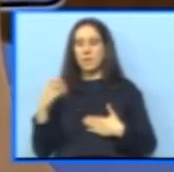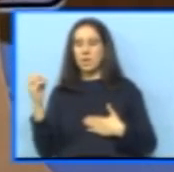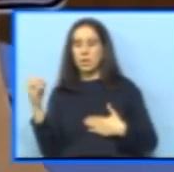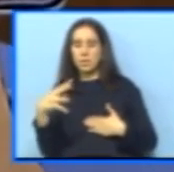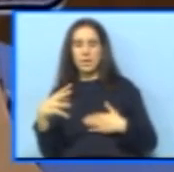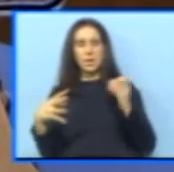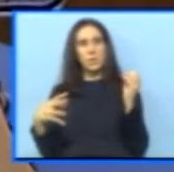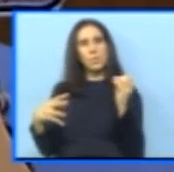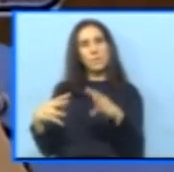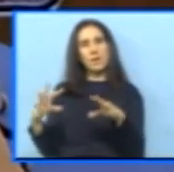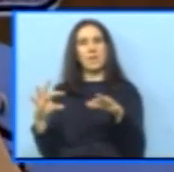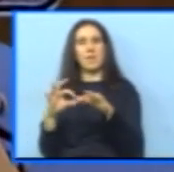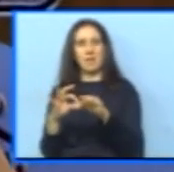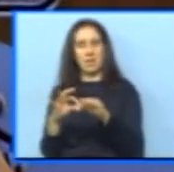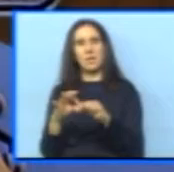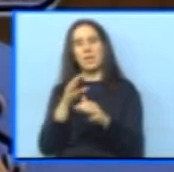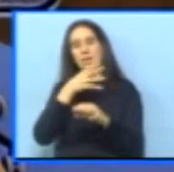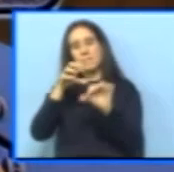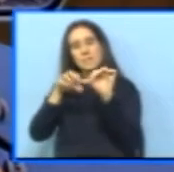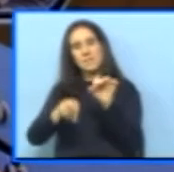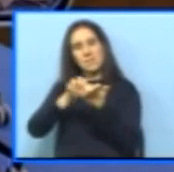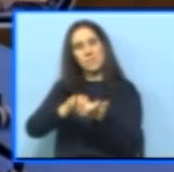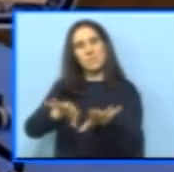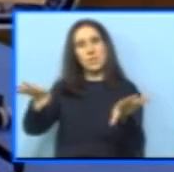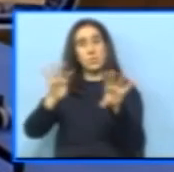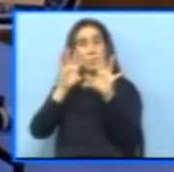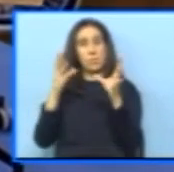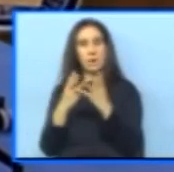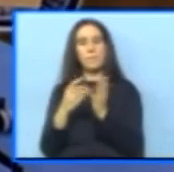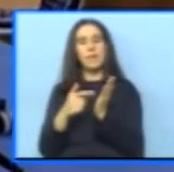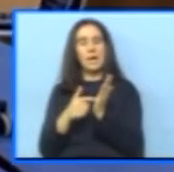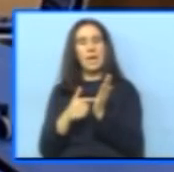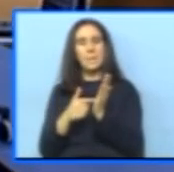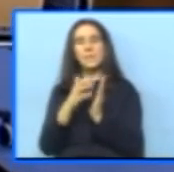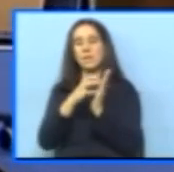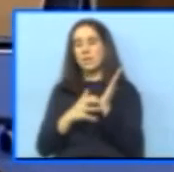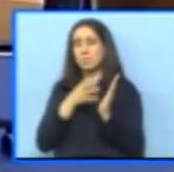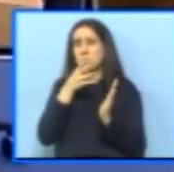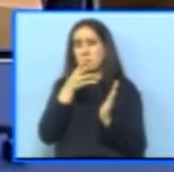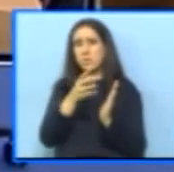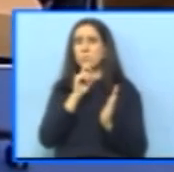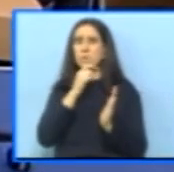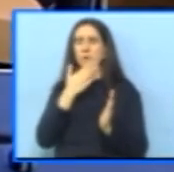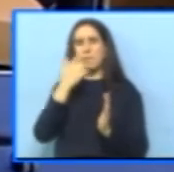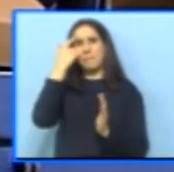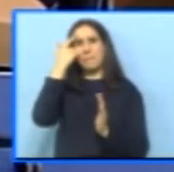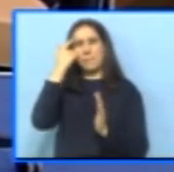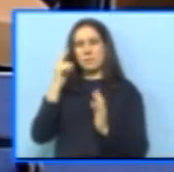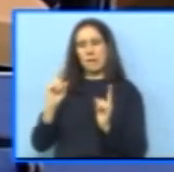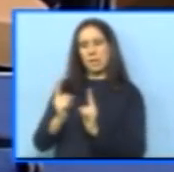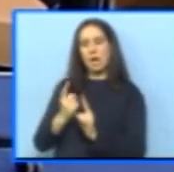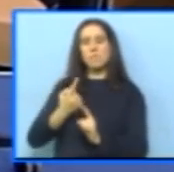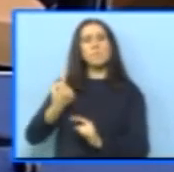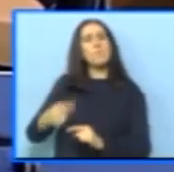e é essa mensagem global. Porque aqui está dito, o que aqui está dito neste texto poderia nos levar a essa redução. Basta que eu cumpra a